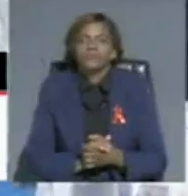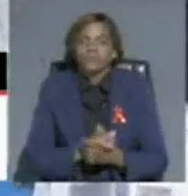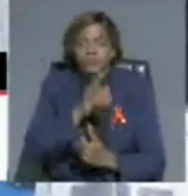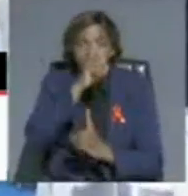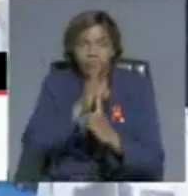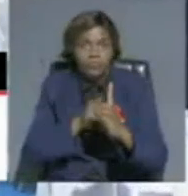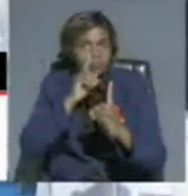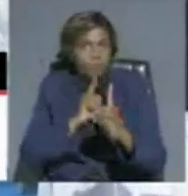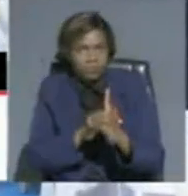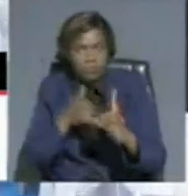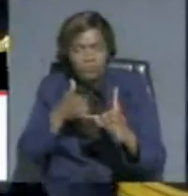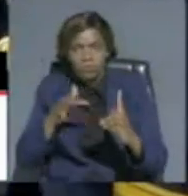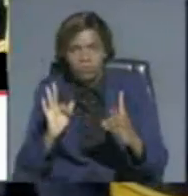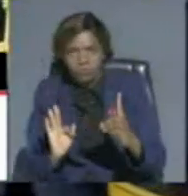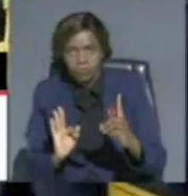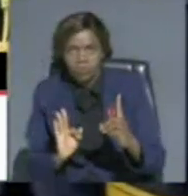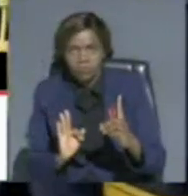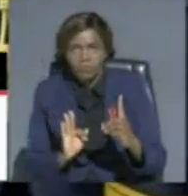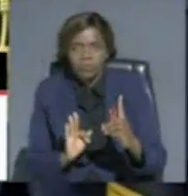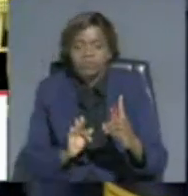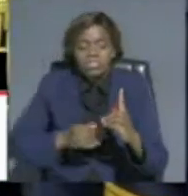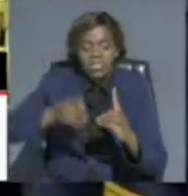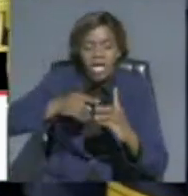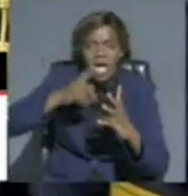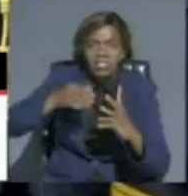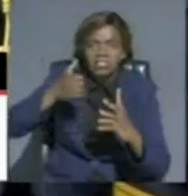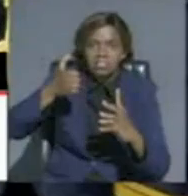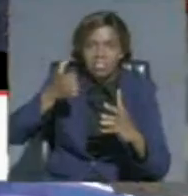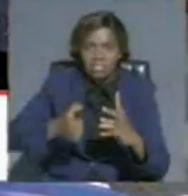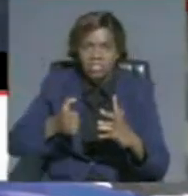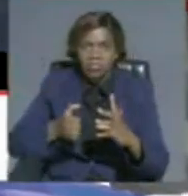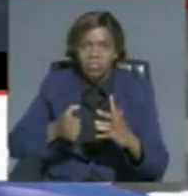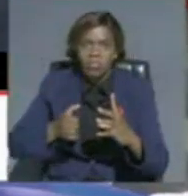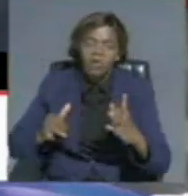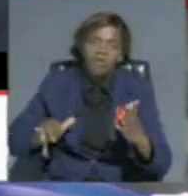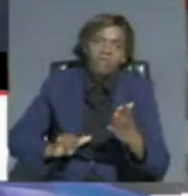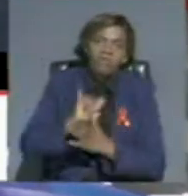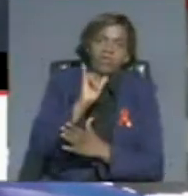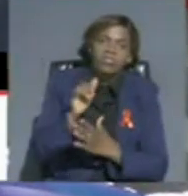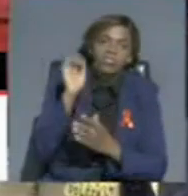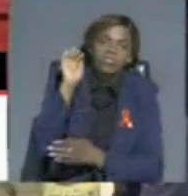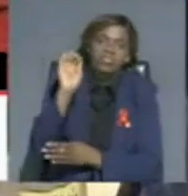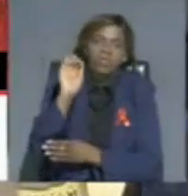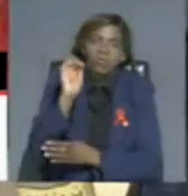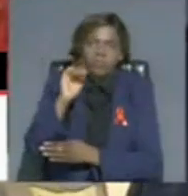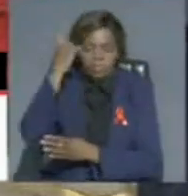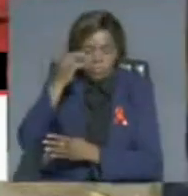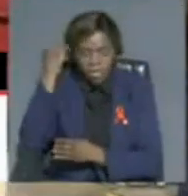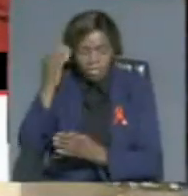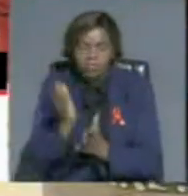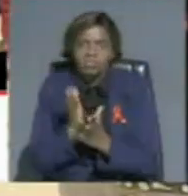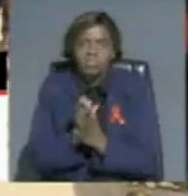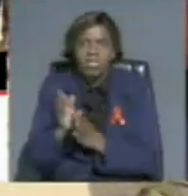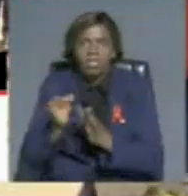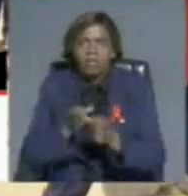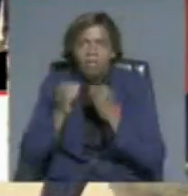Odília tem 24 anos de idade. Há 5 anos deixou a capital do país, Luanda, para realizar um sonho. Éramos duas meninas